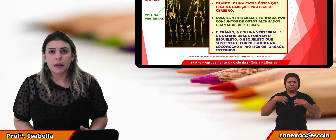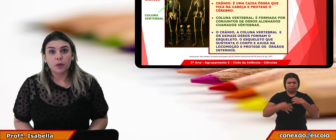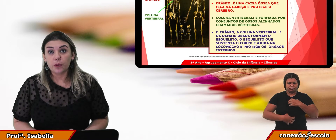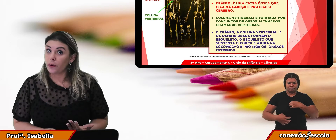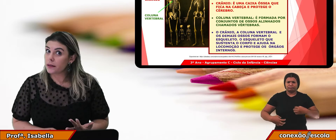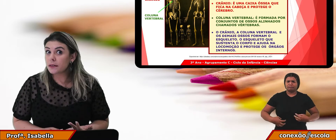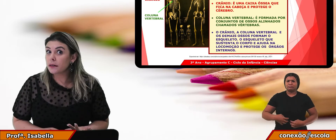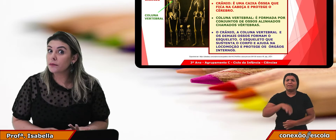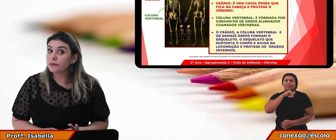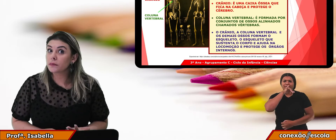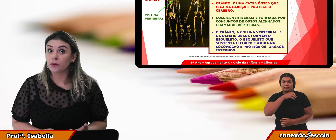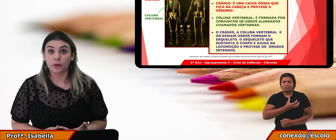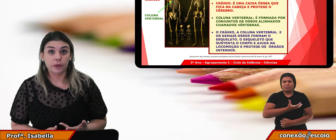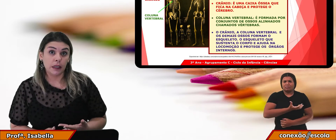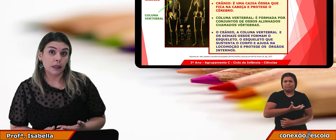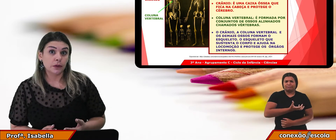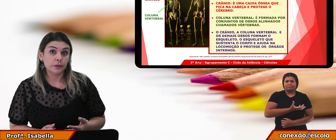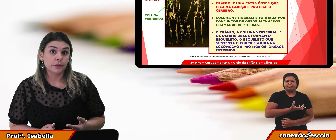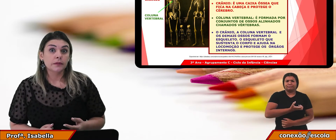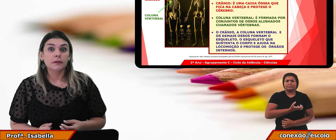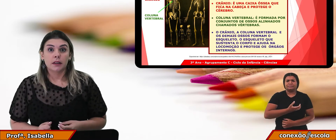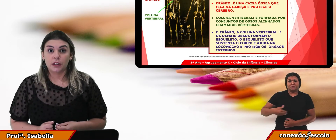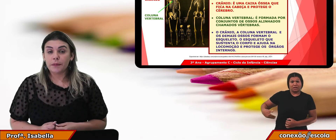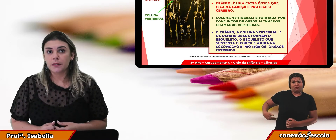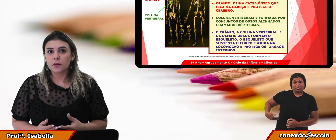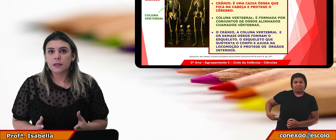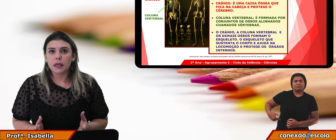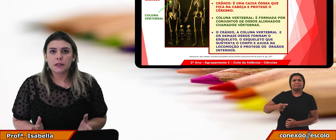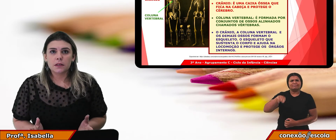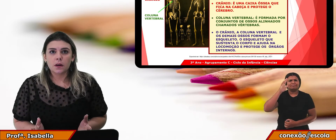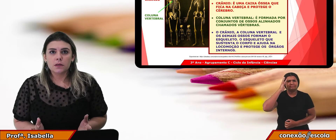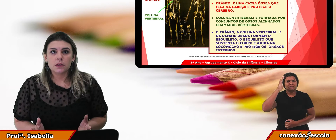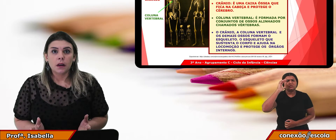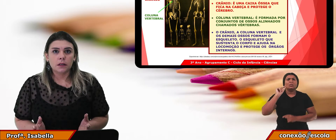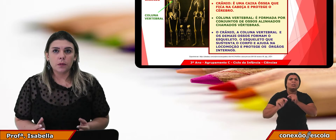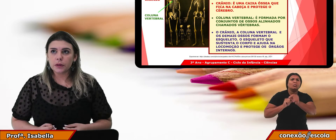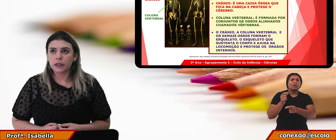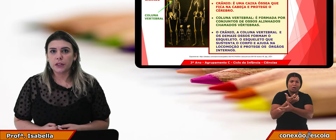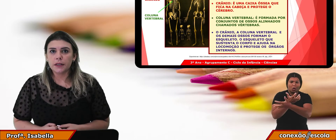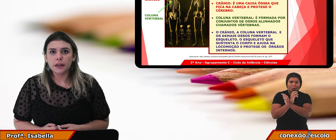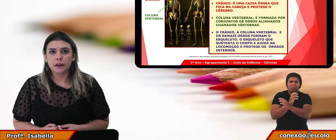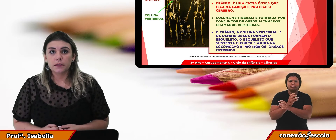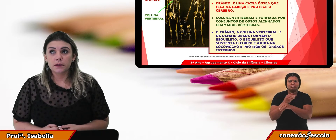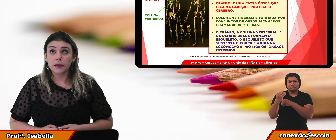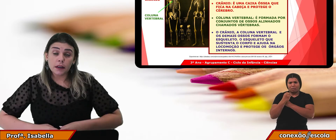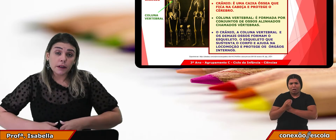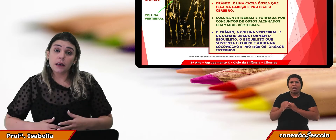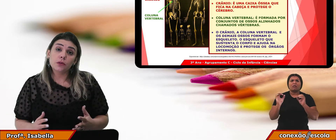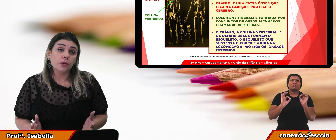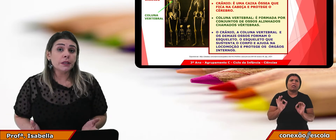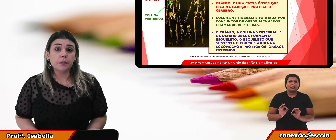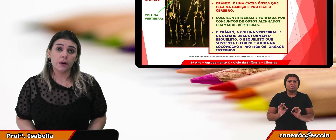Por exemplo, o coração, o fígado. Já pensou se esses ossos não protegessem?